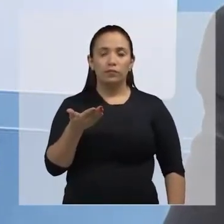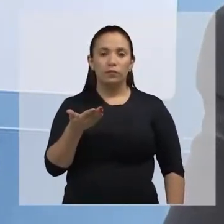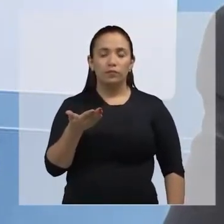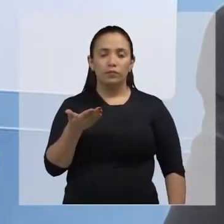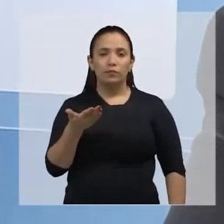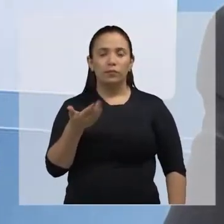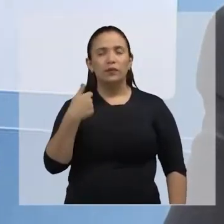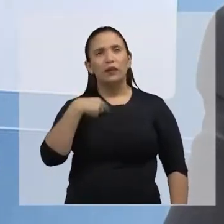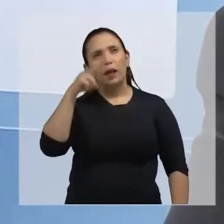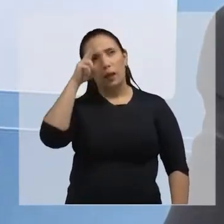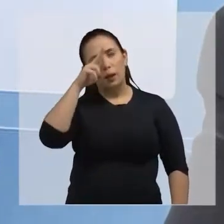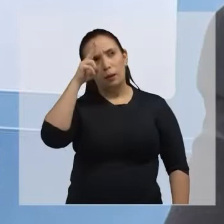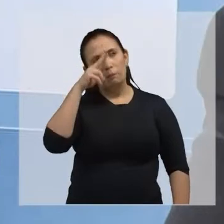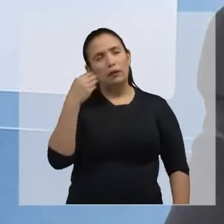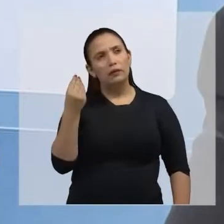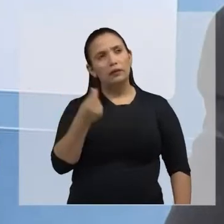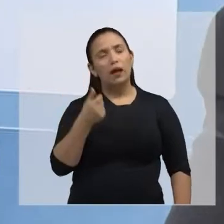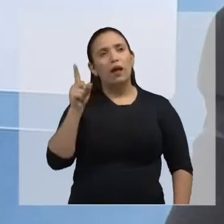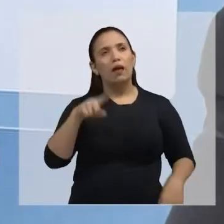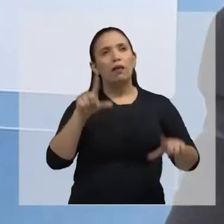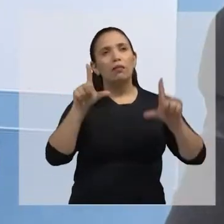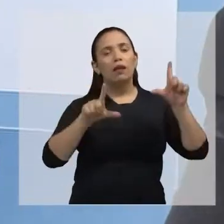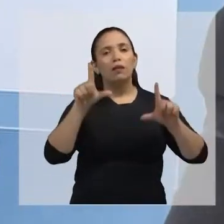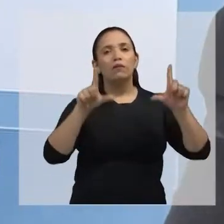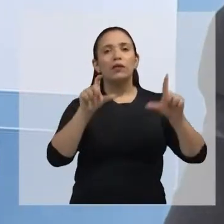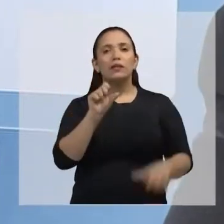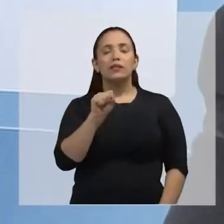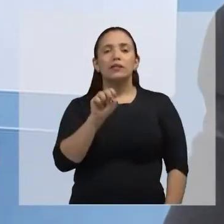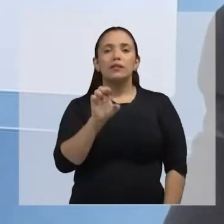deixa eu me lembrar aqui do programa da TV Senado.